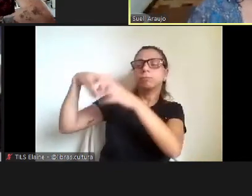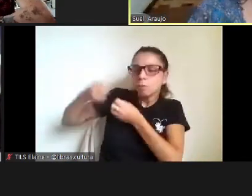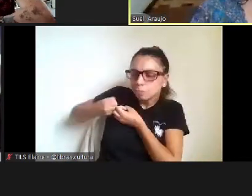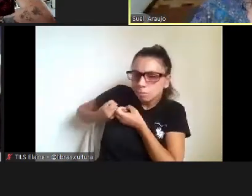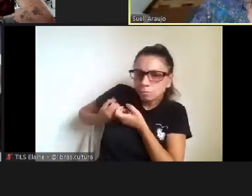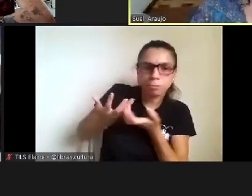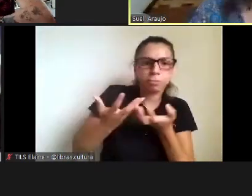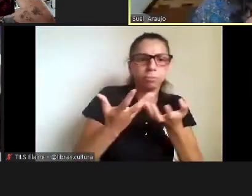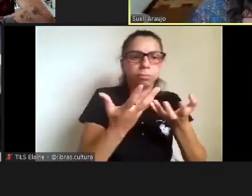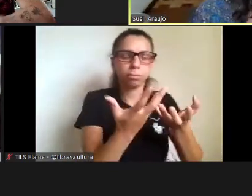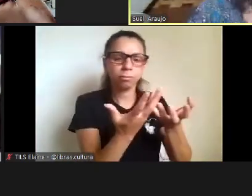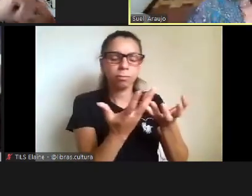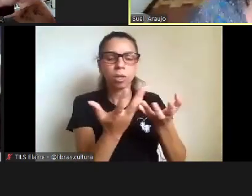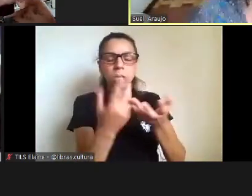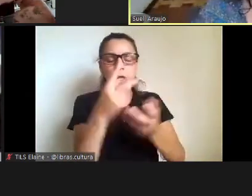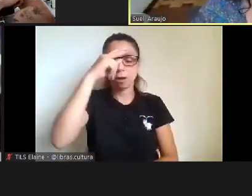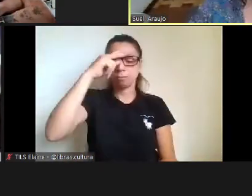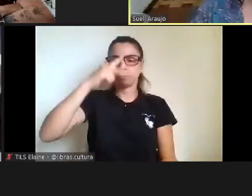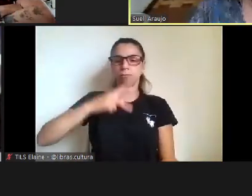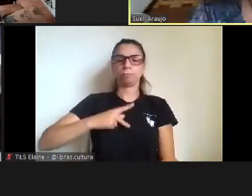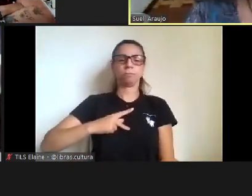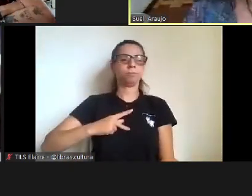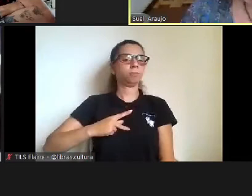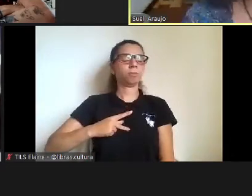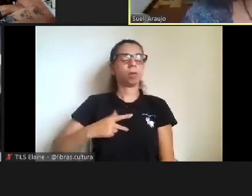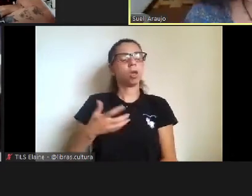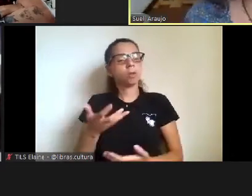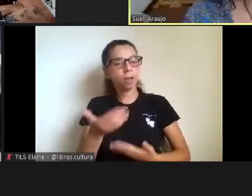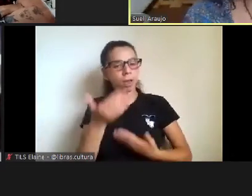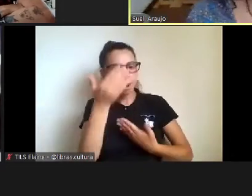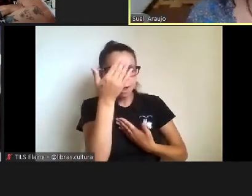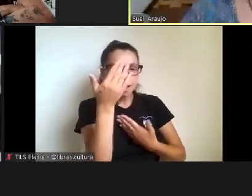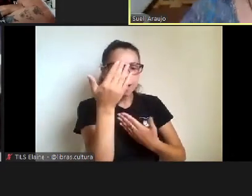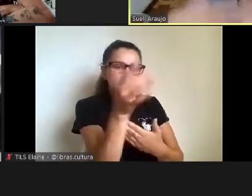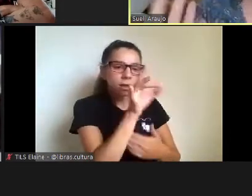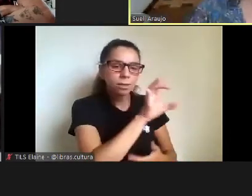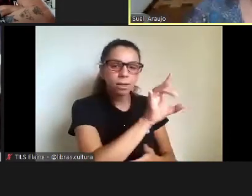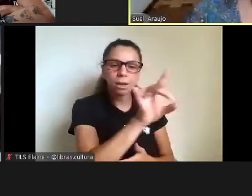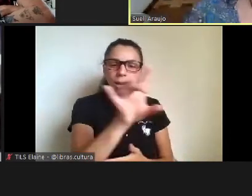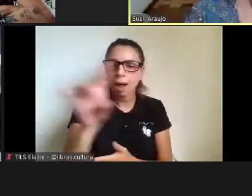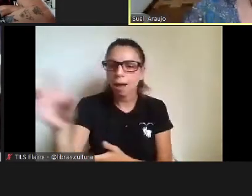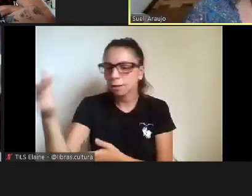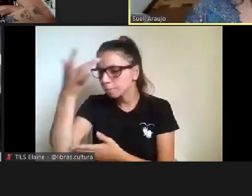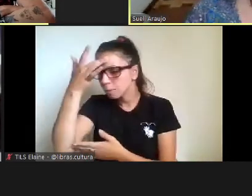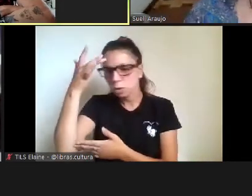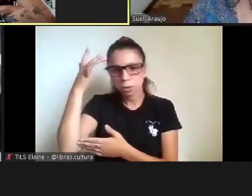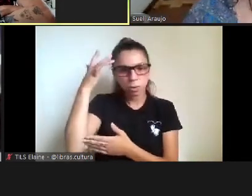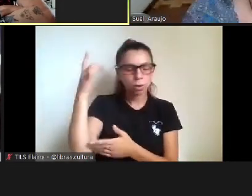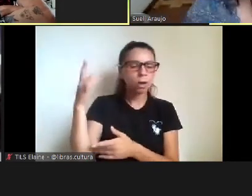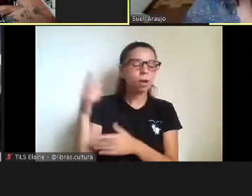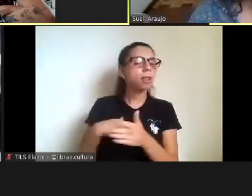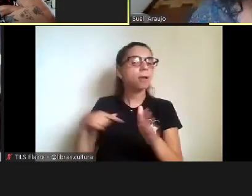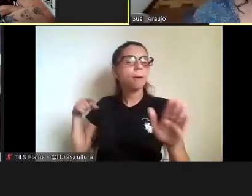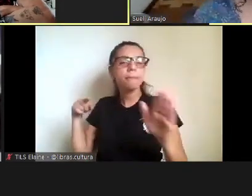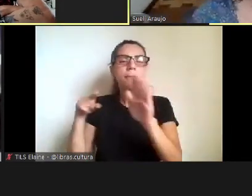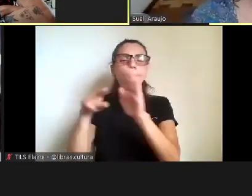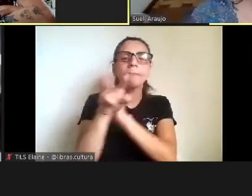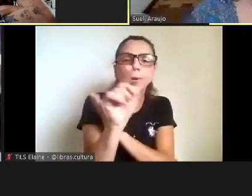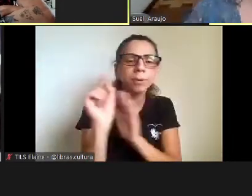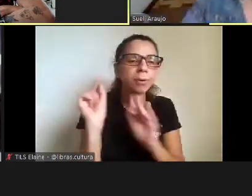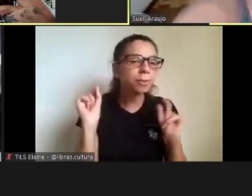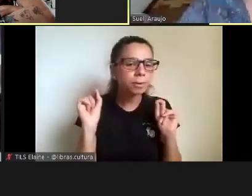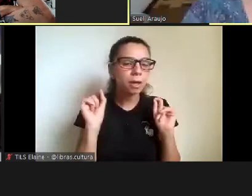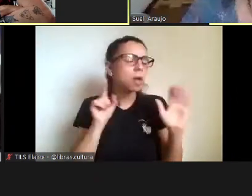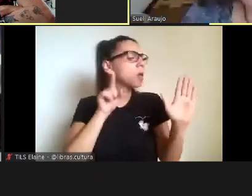no mundo como sujeito. Eu só tenho a agradecer a cada trabalho e jogar na roda essa pergunta, que não é uma pergunta,